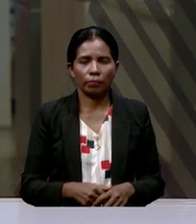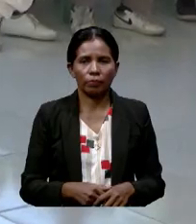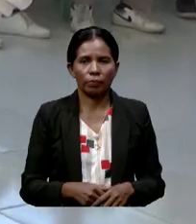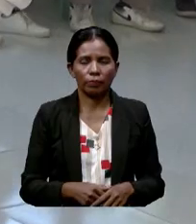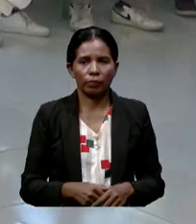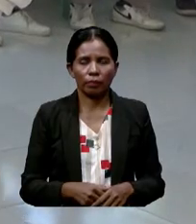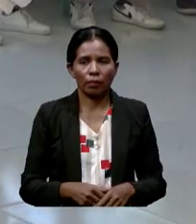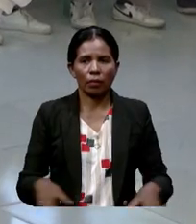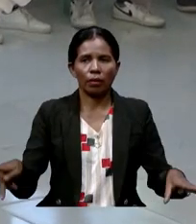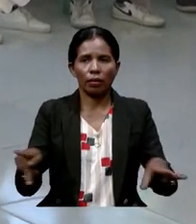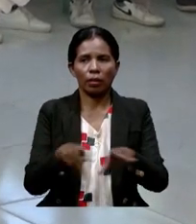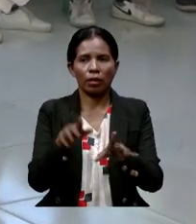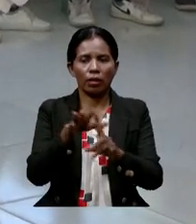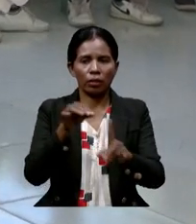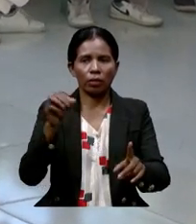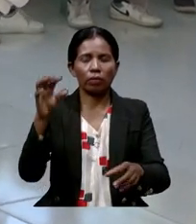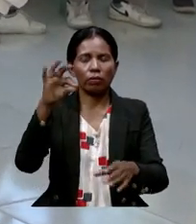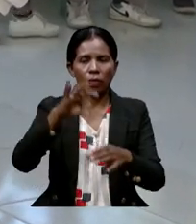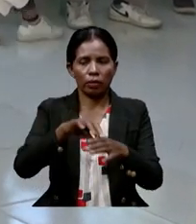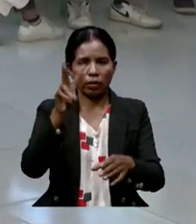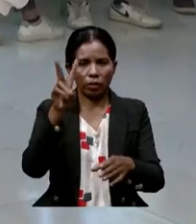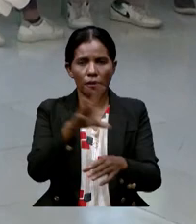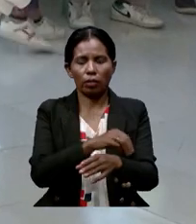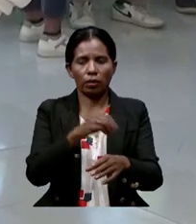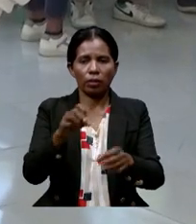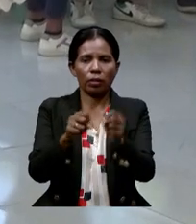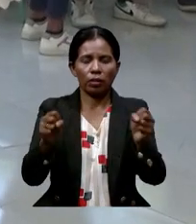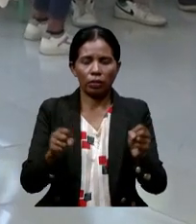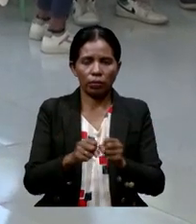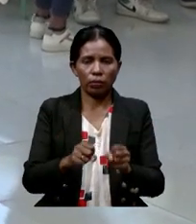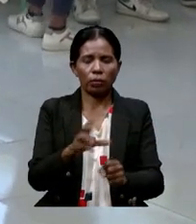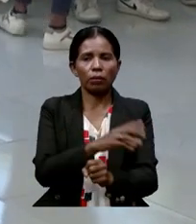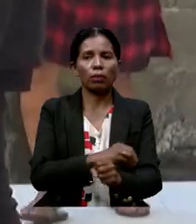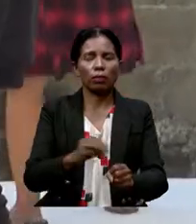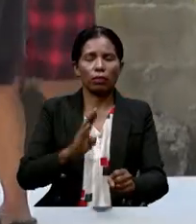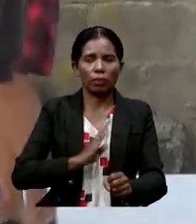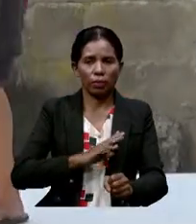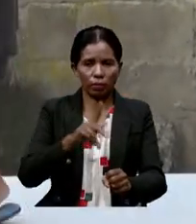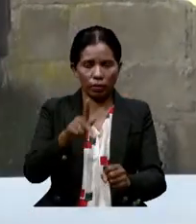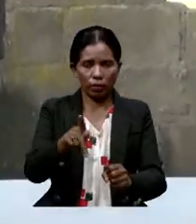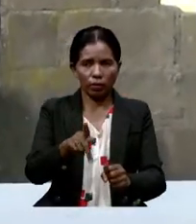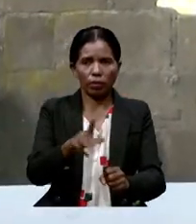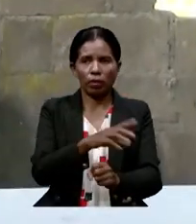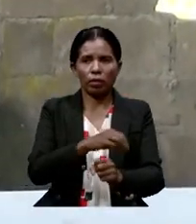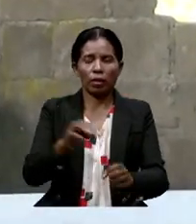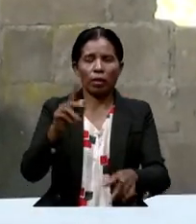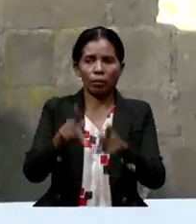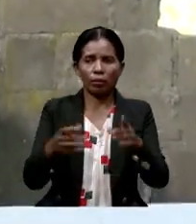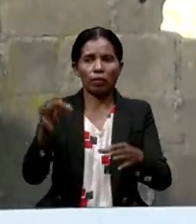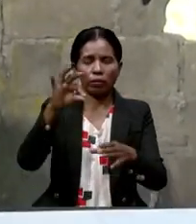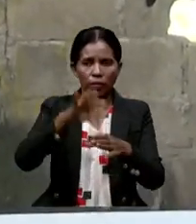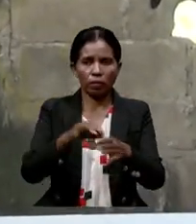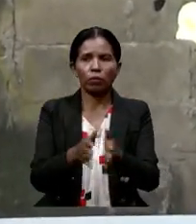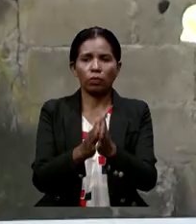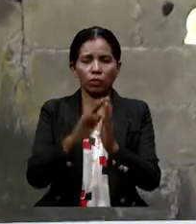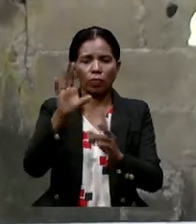A foi participar a eleição segunda volta ba líder comunitário e suku Madohi, nebe halau e segunda ne, votante sera husu ba chefe suku